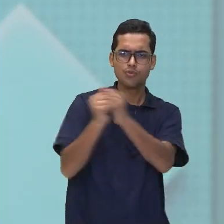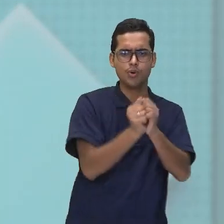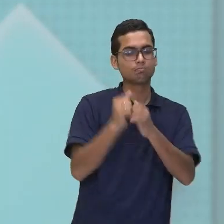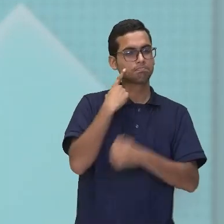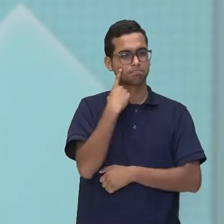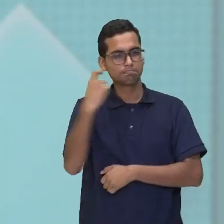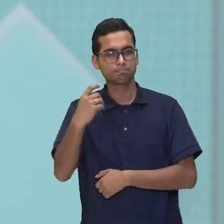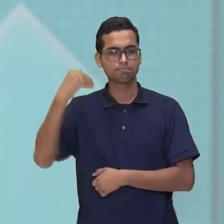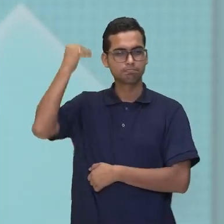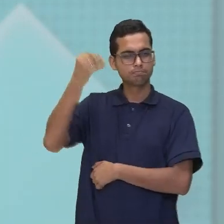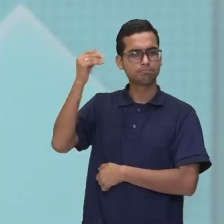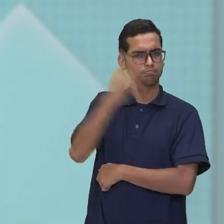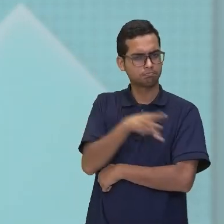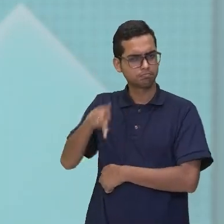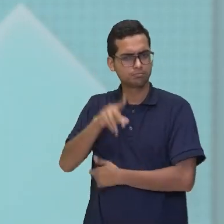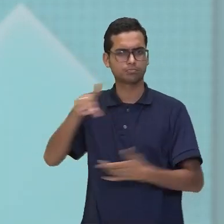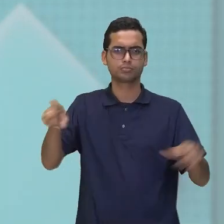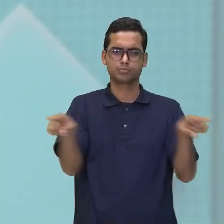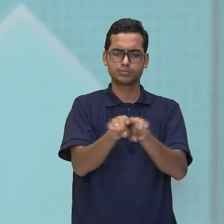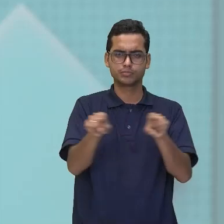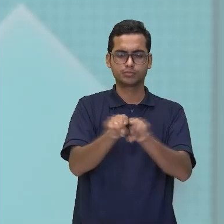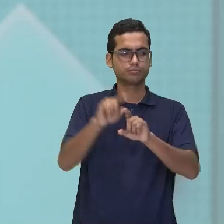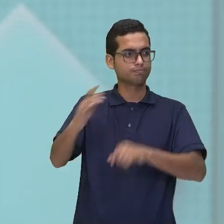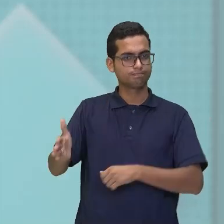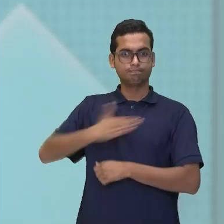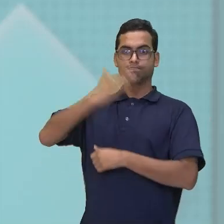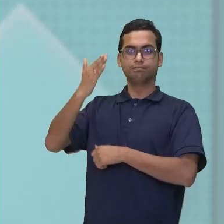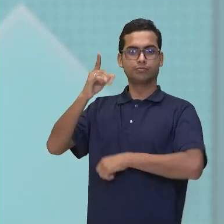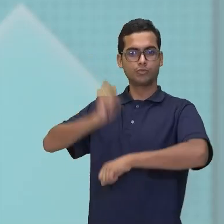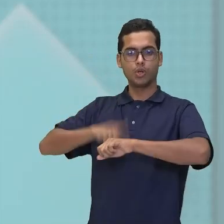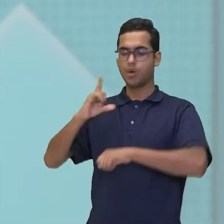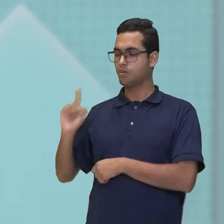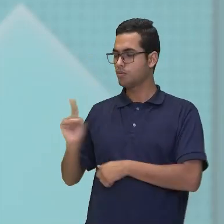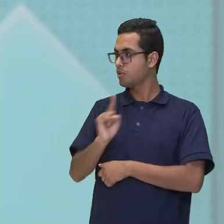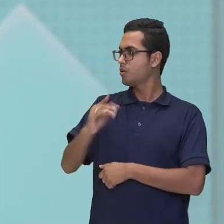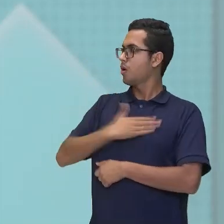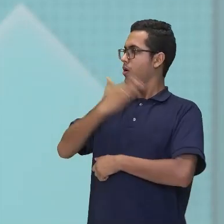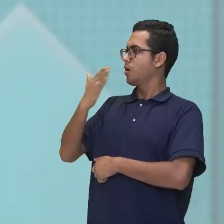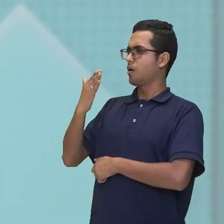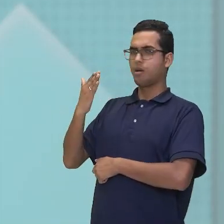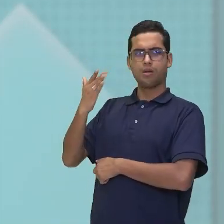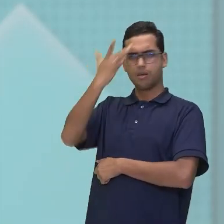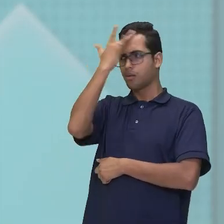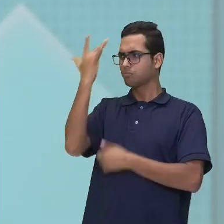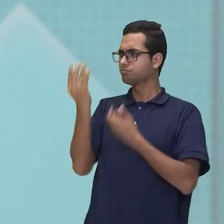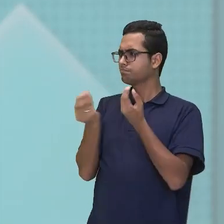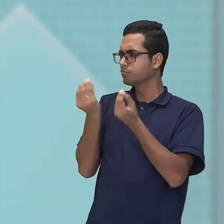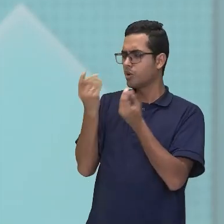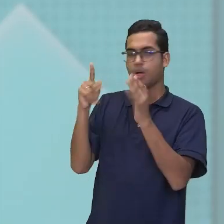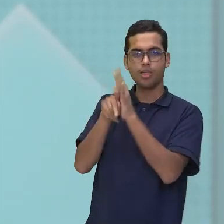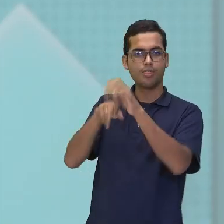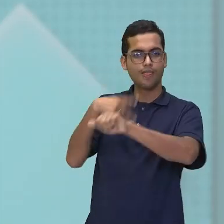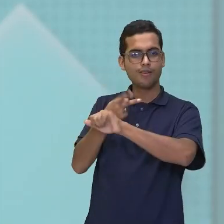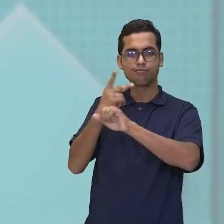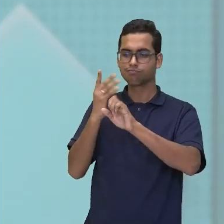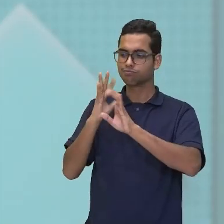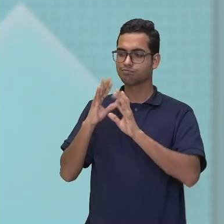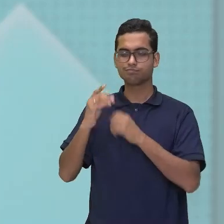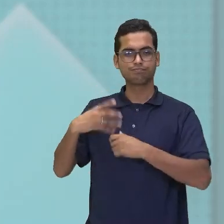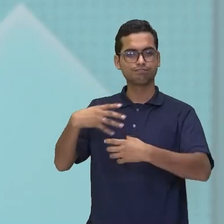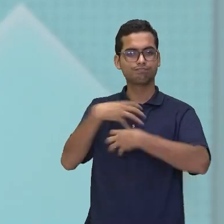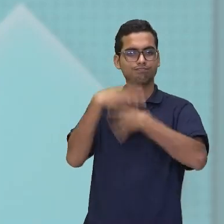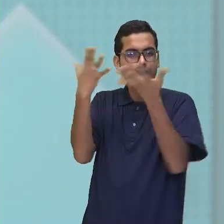professores tiveram uma surpresa ali na hora, mas todo mundo participou da brincadeira. Então,